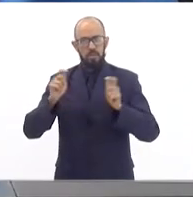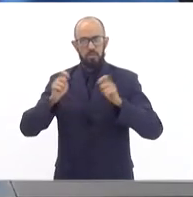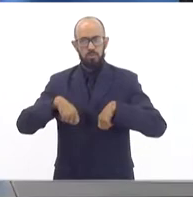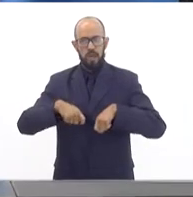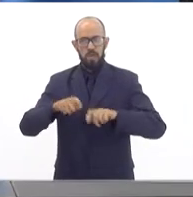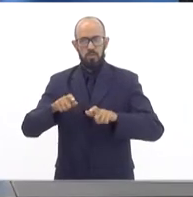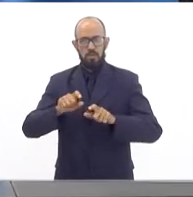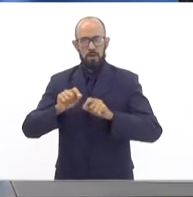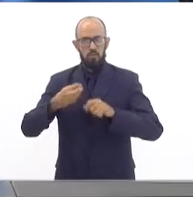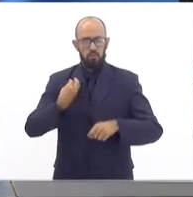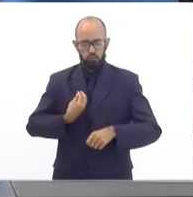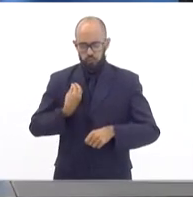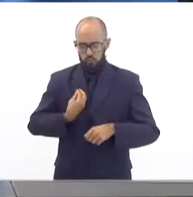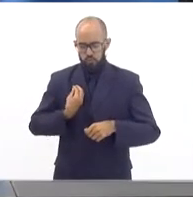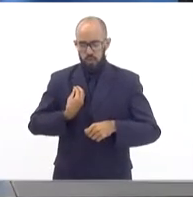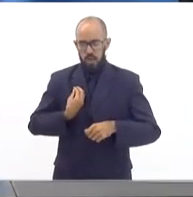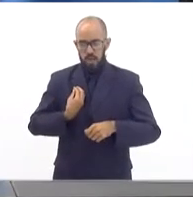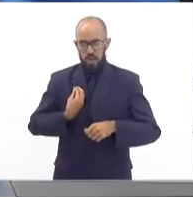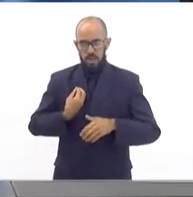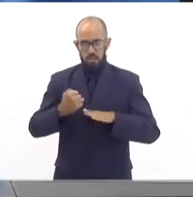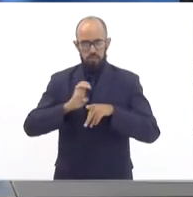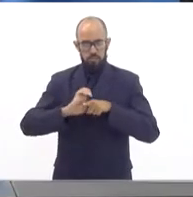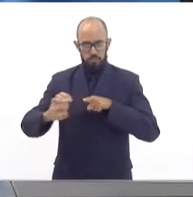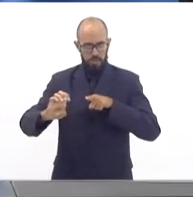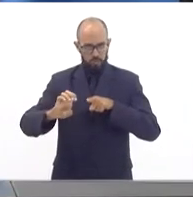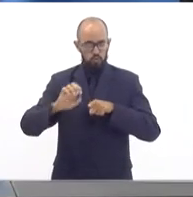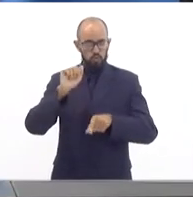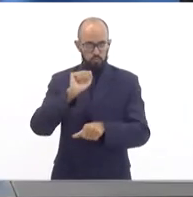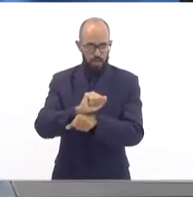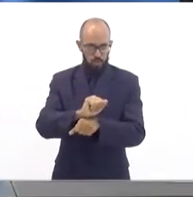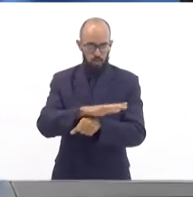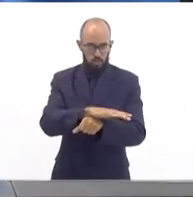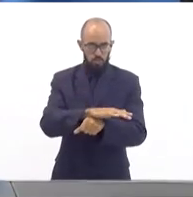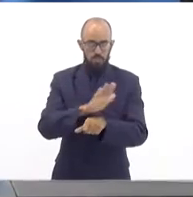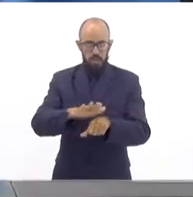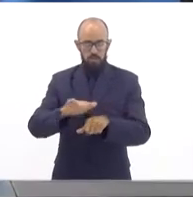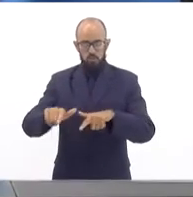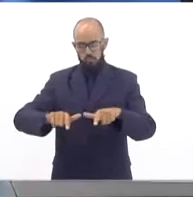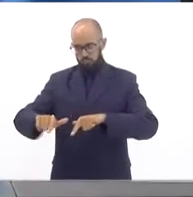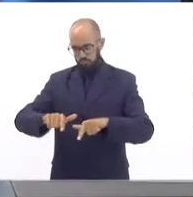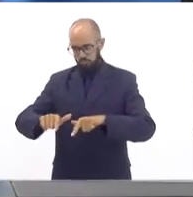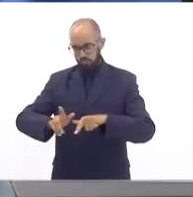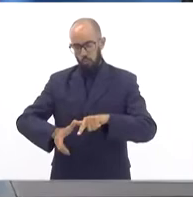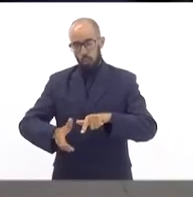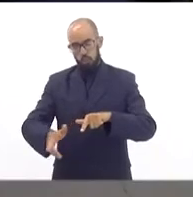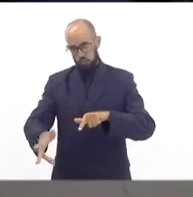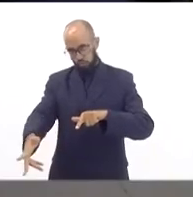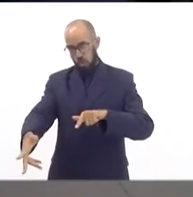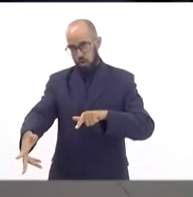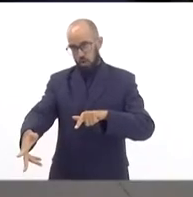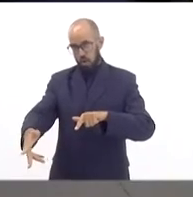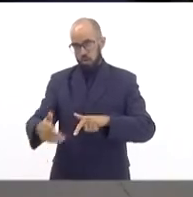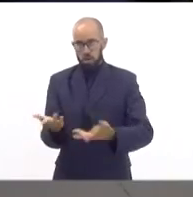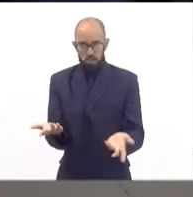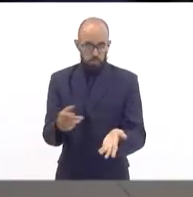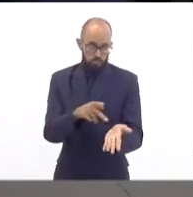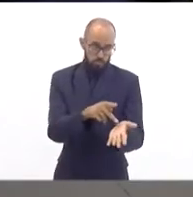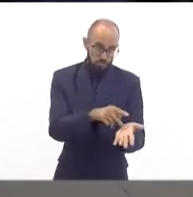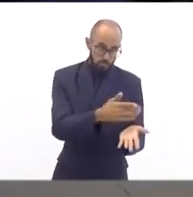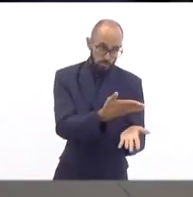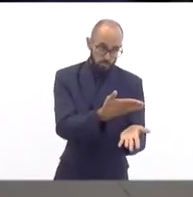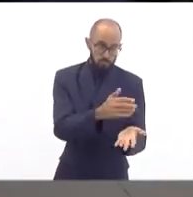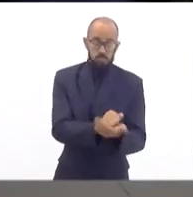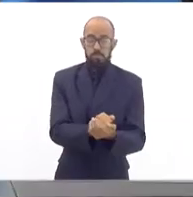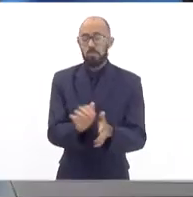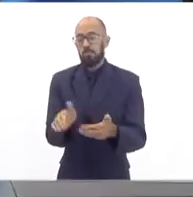de funcionar o expresso, tiraram o expresso, o trabalhador continuou trabalhando, não é verdade? Continuamos trabalhando. Tiraram o